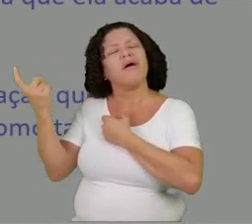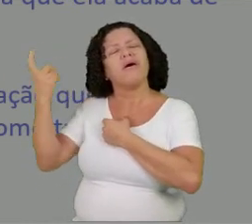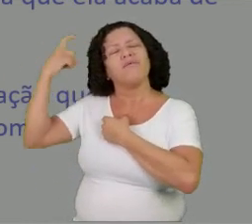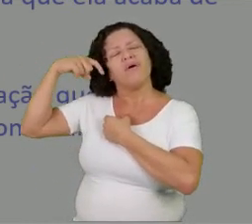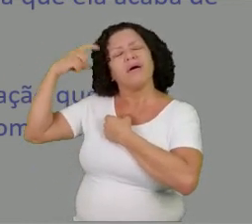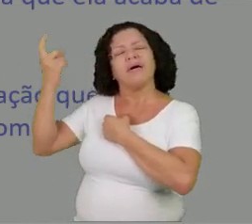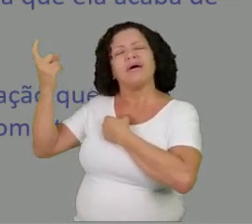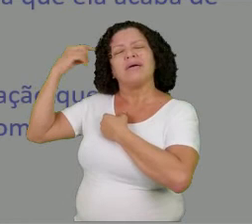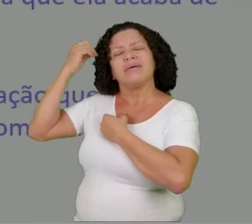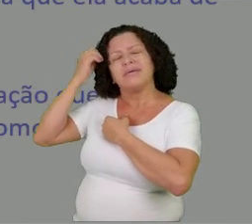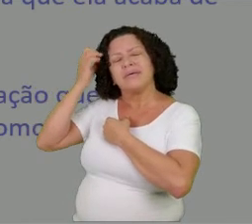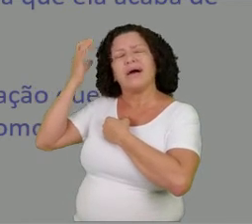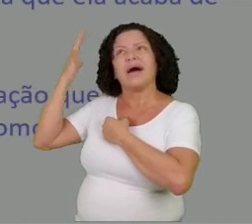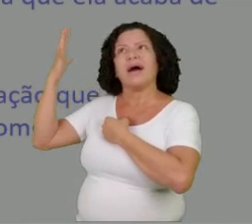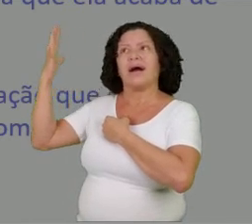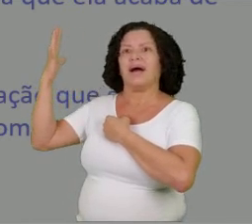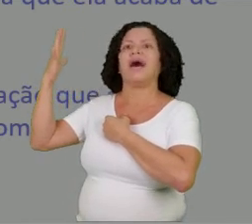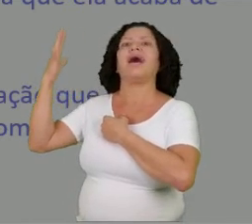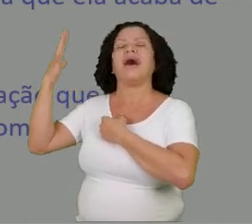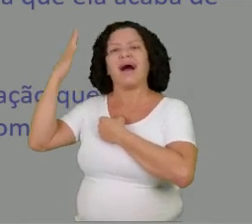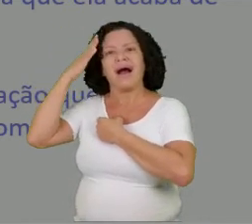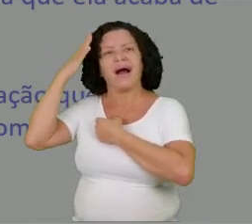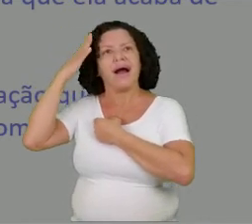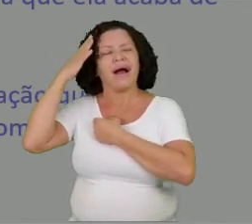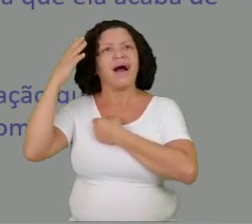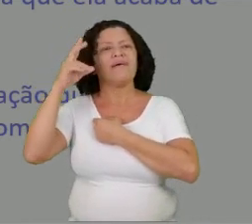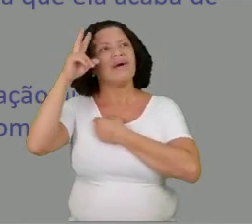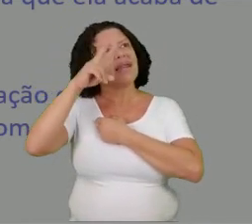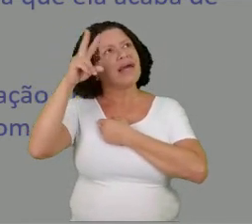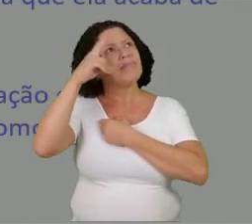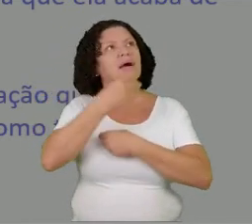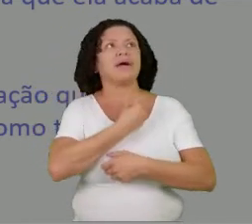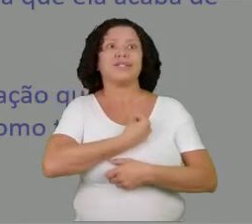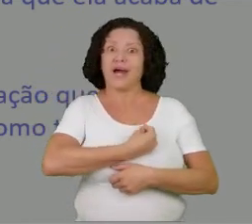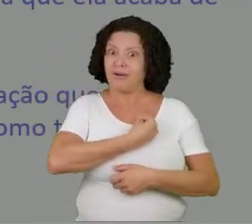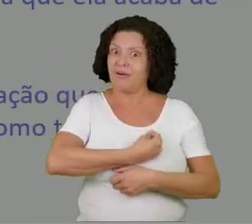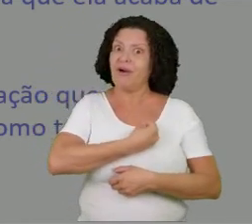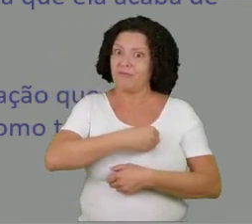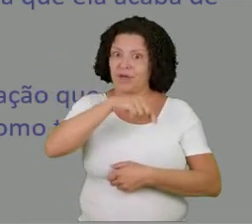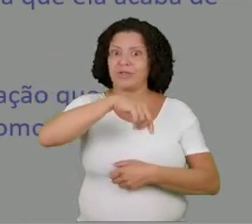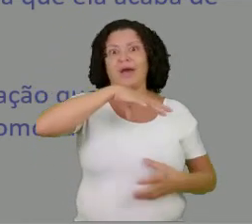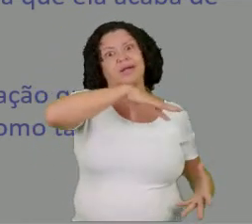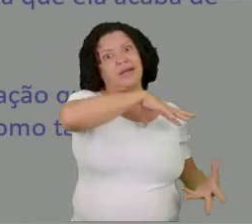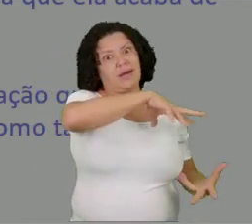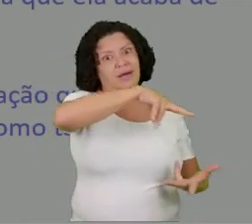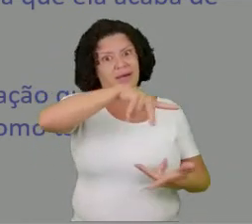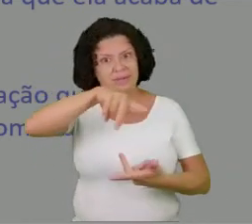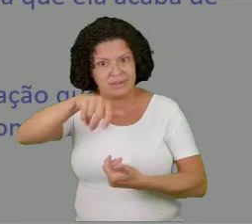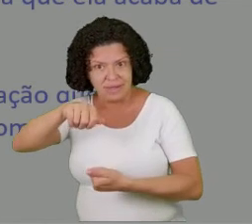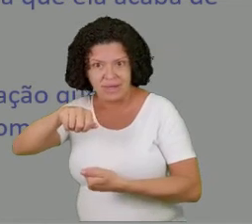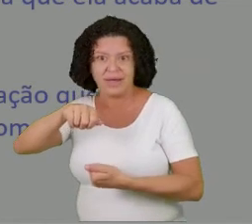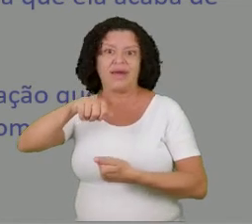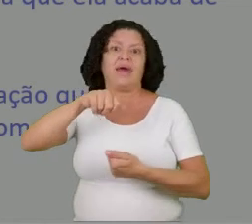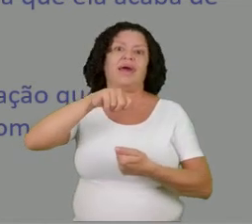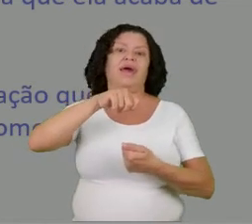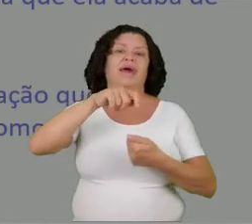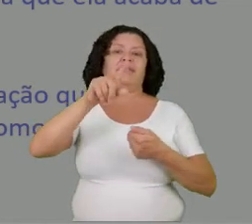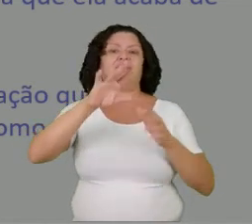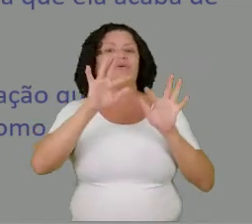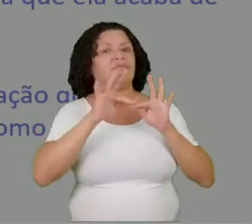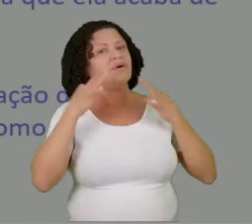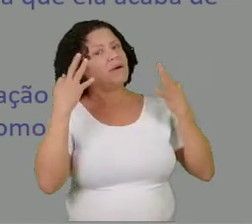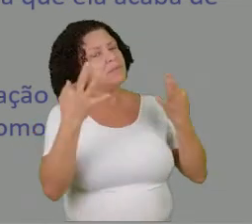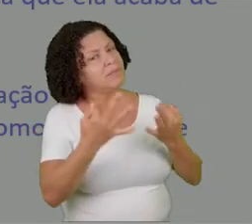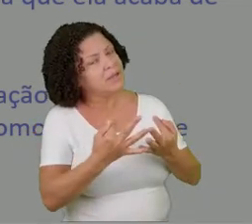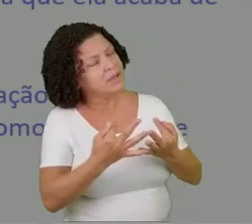as lembranças vão voltando, a gente vai compreendendo o novo estado, a gente vai se lembrando da vida